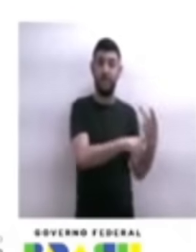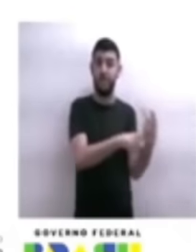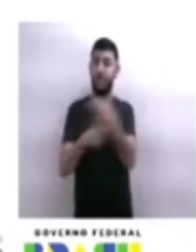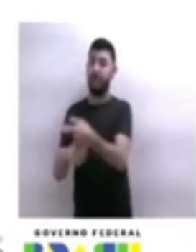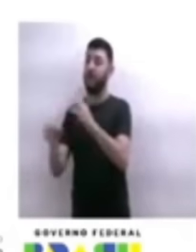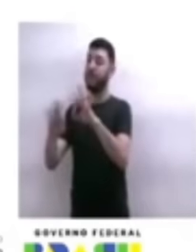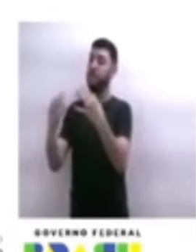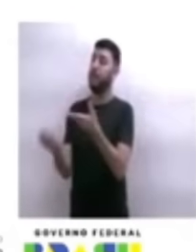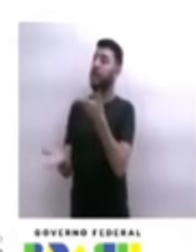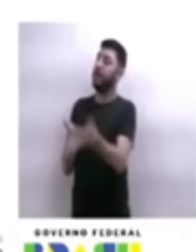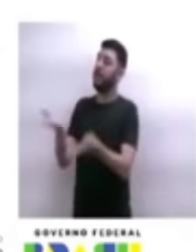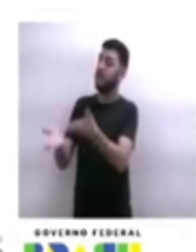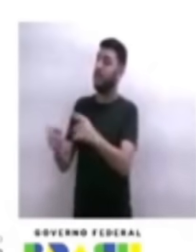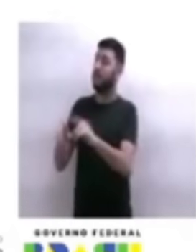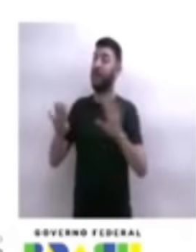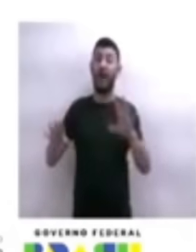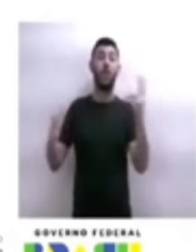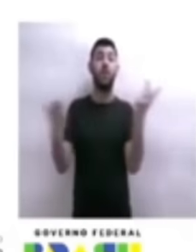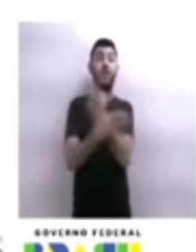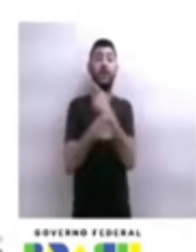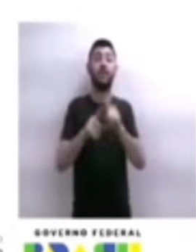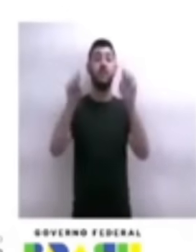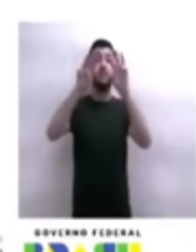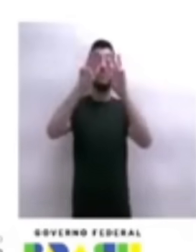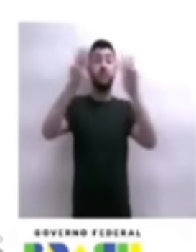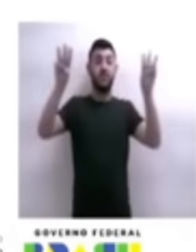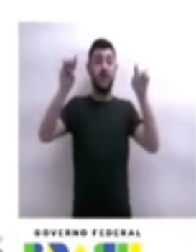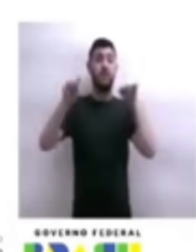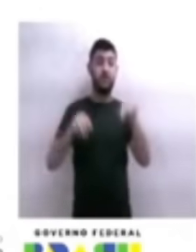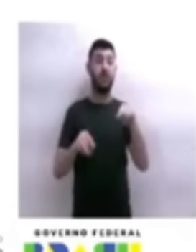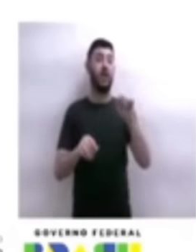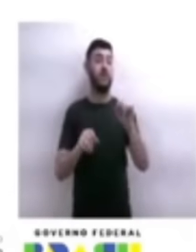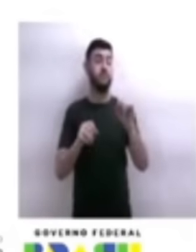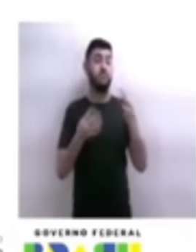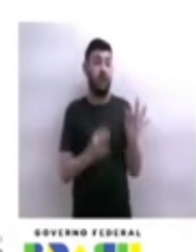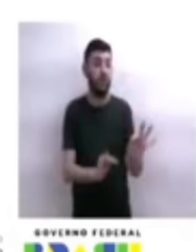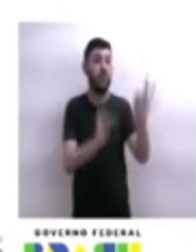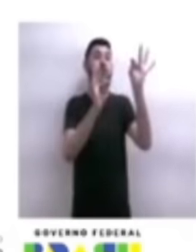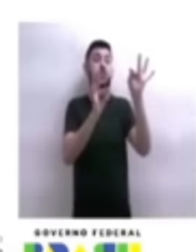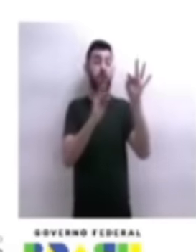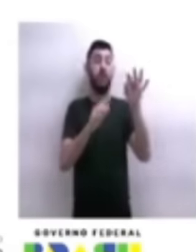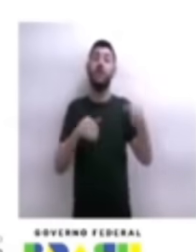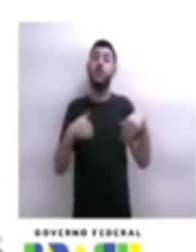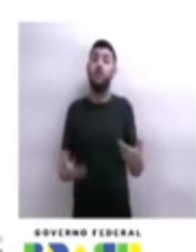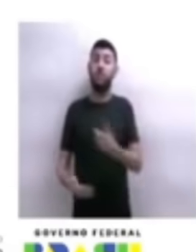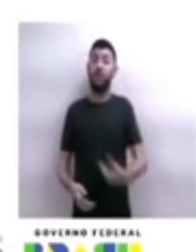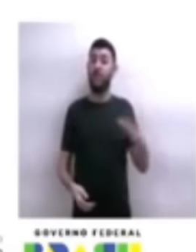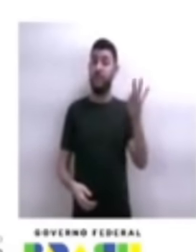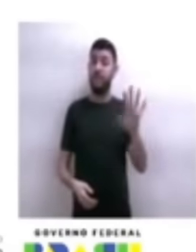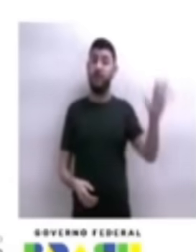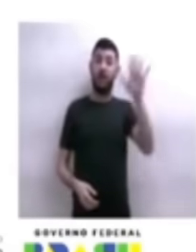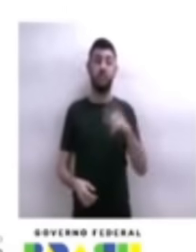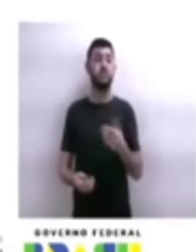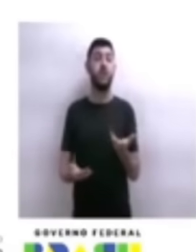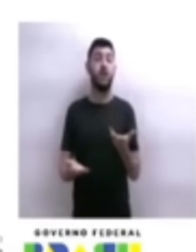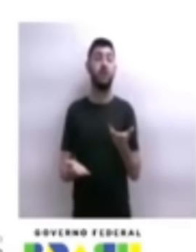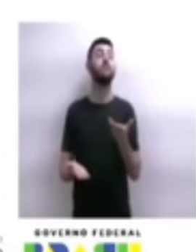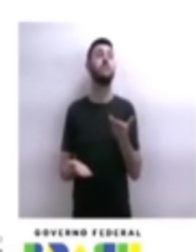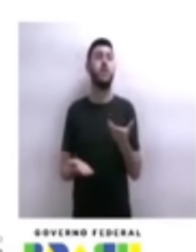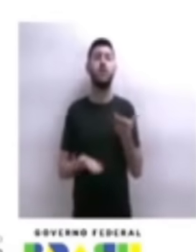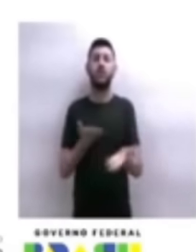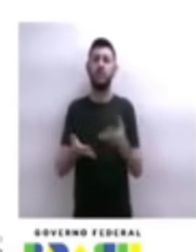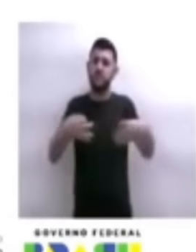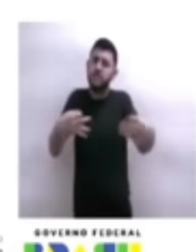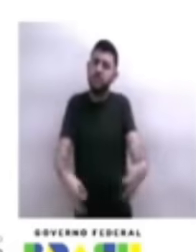processo é feito de modo automático, já que o próprio governo federal tem acesso a esses dados. Então, quando é feita essa atualização, algumas famílias a